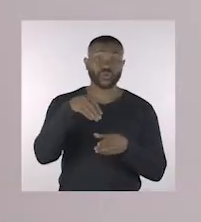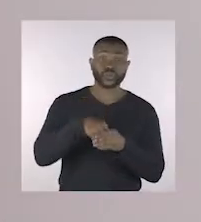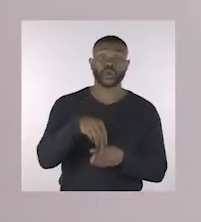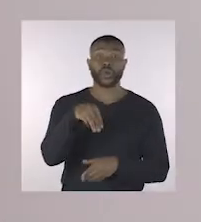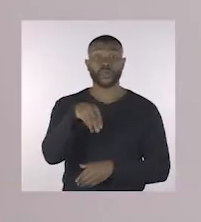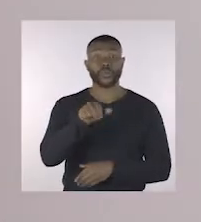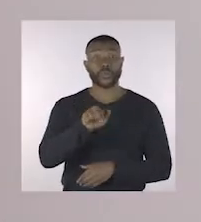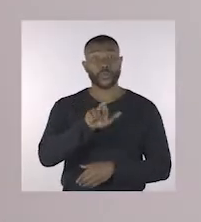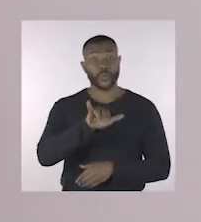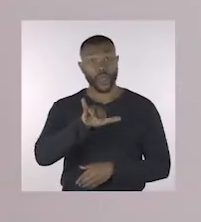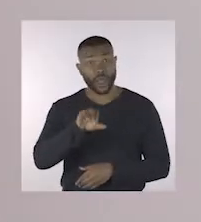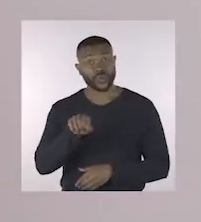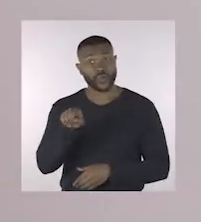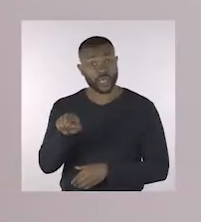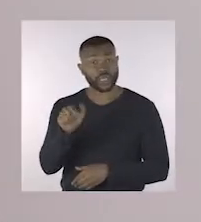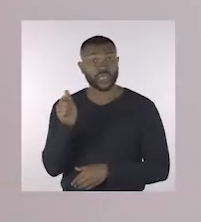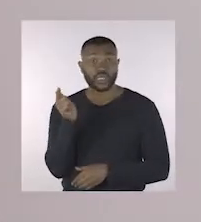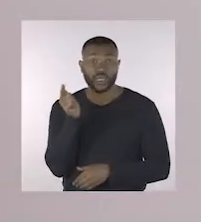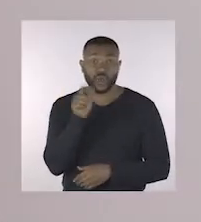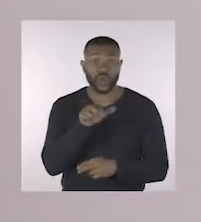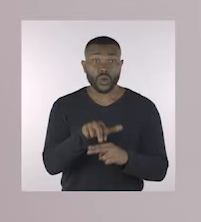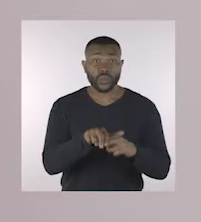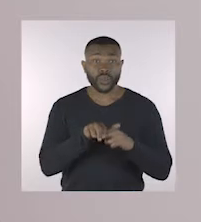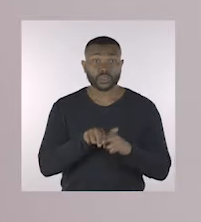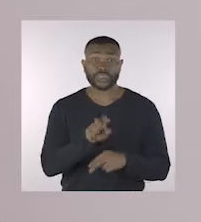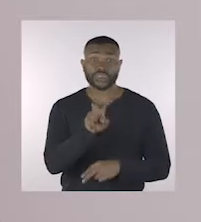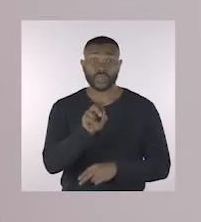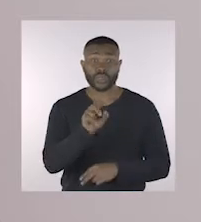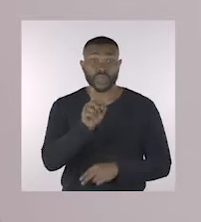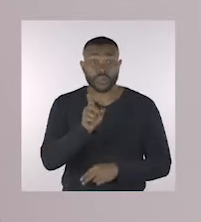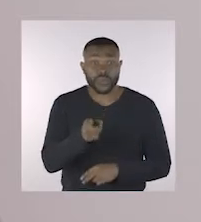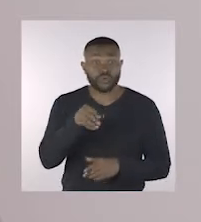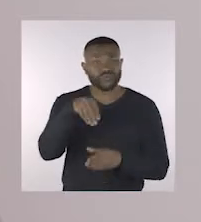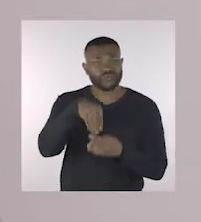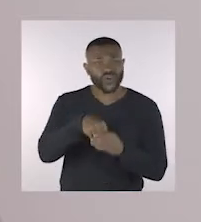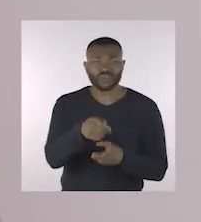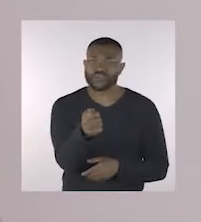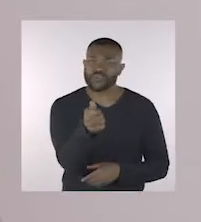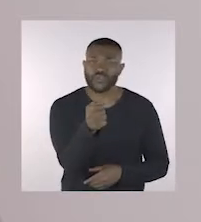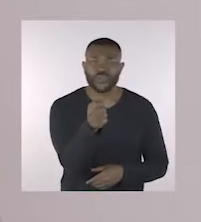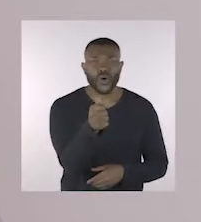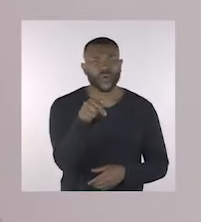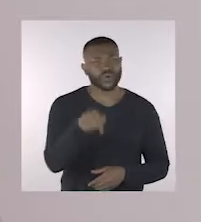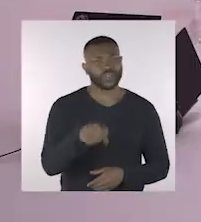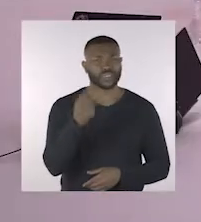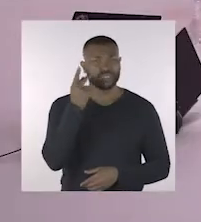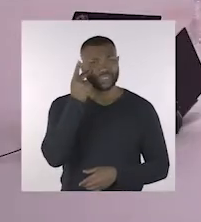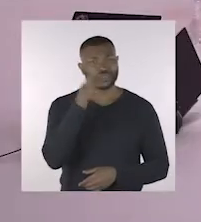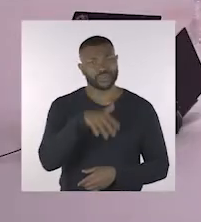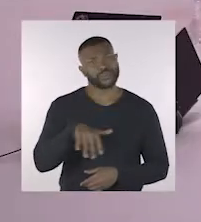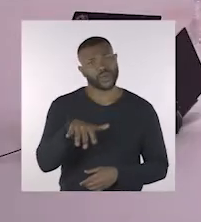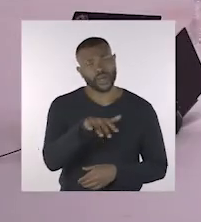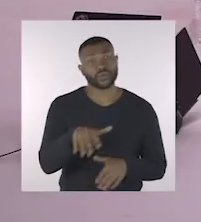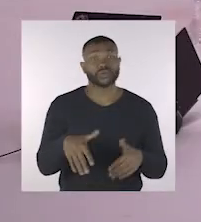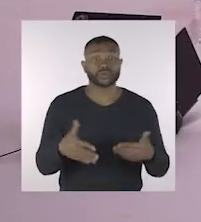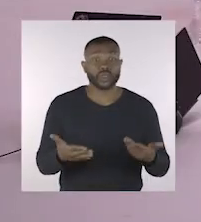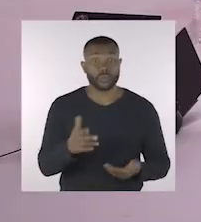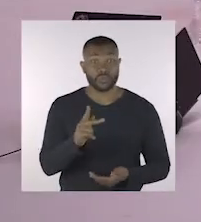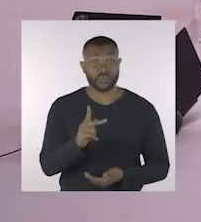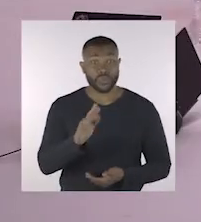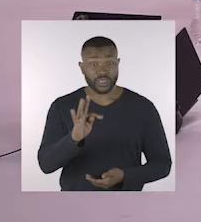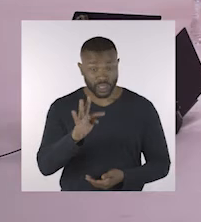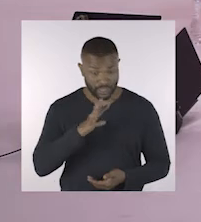votando no Mário Covas eo Mário Covas ganhou da Marta por 50 mil votos ele é muito pouquinho aqui na frente então